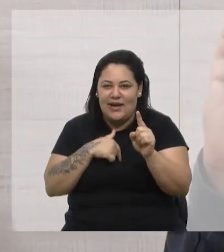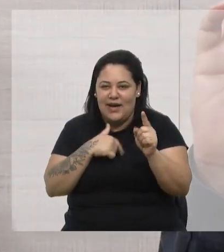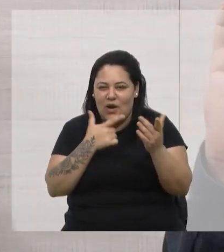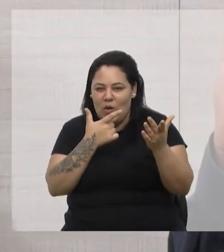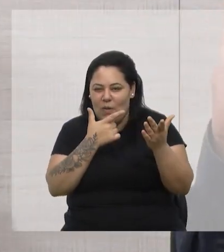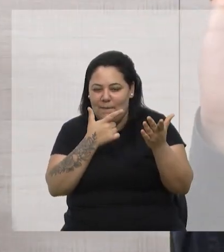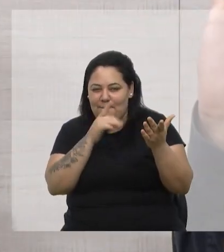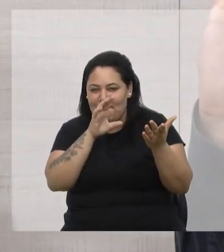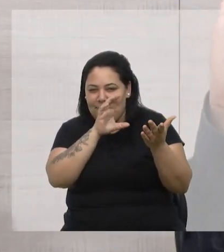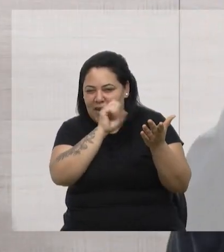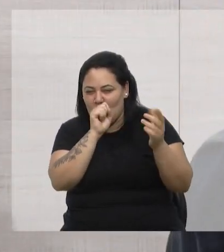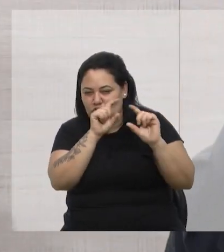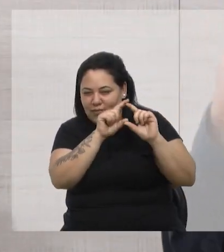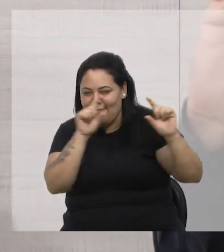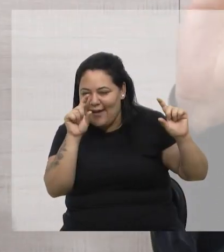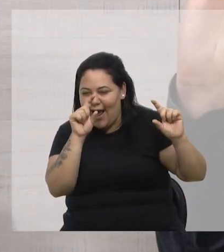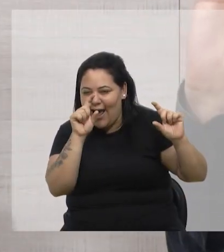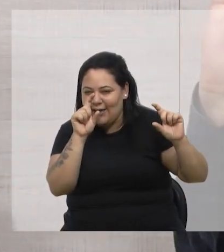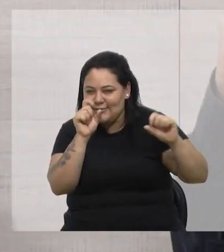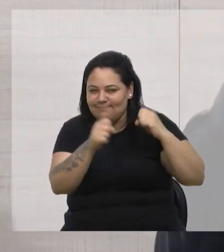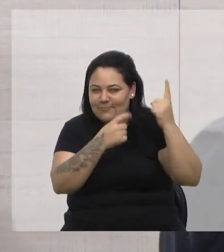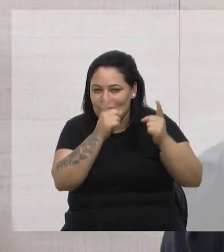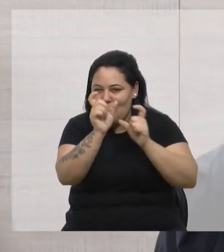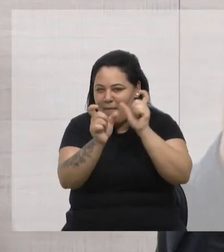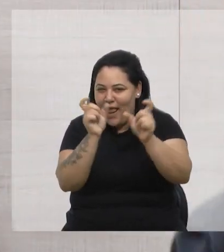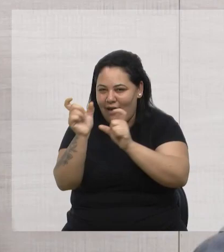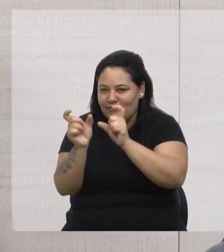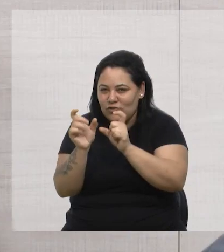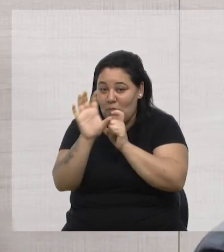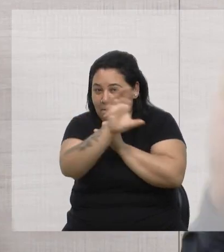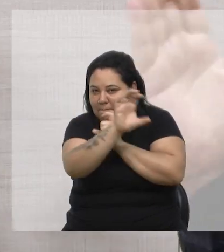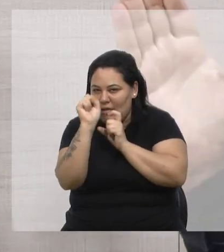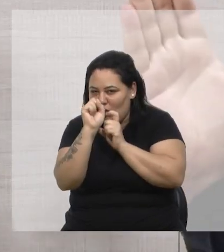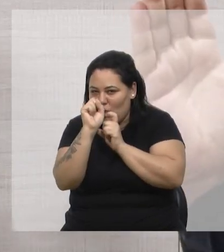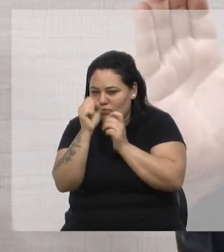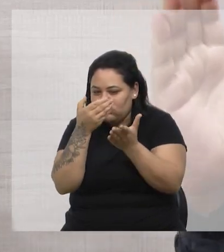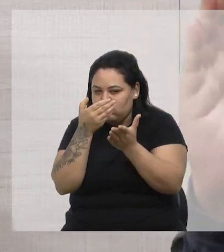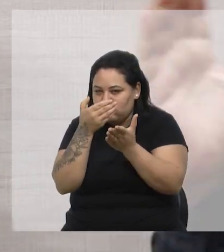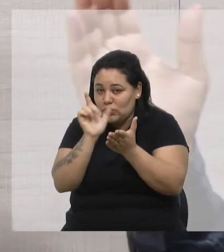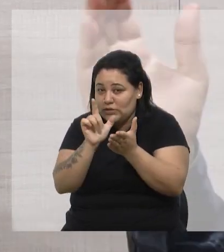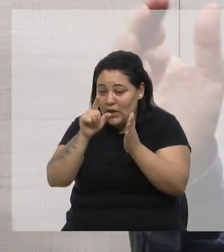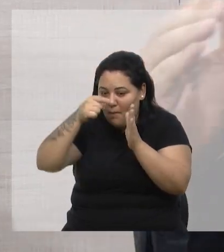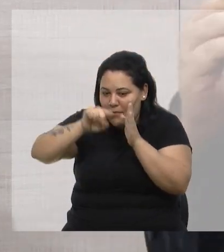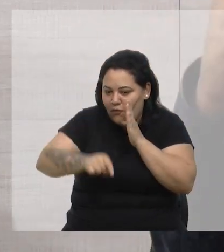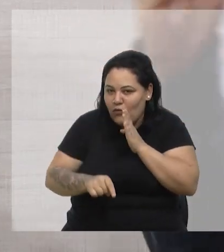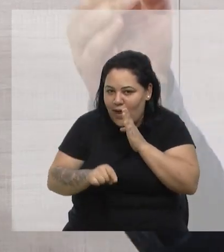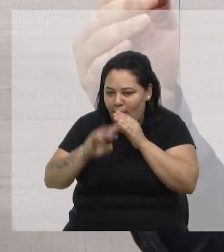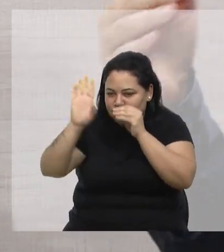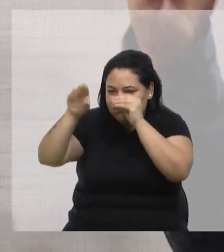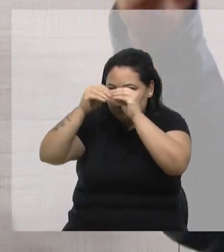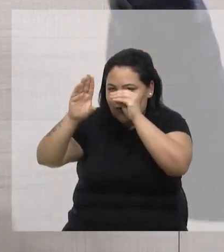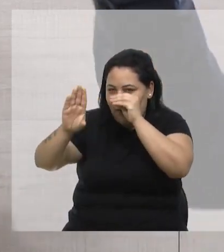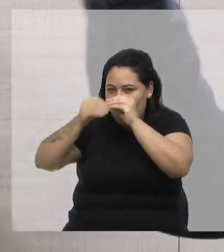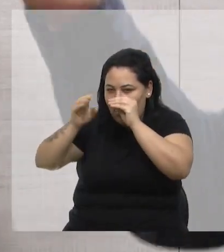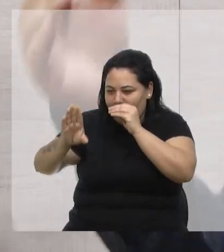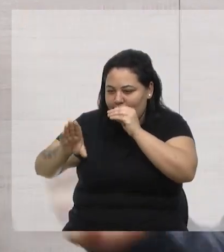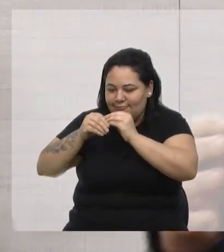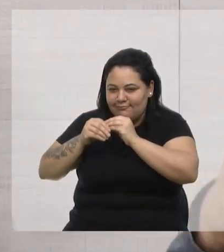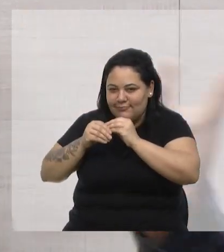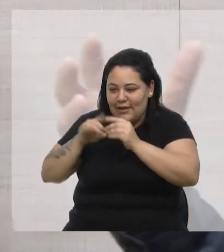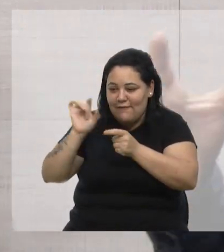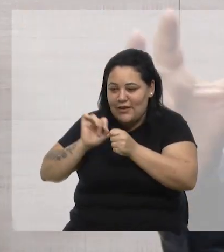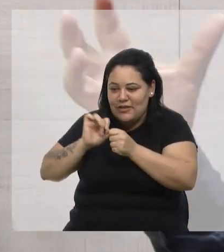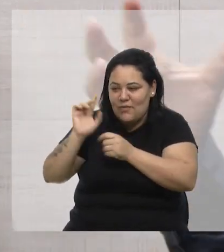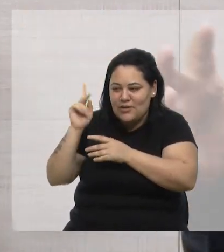o Frank conseguiu tirar de uma frase ou de uma citação, ele conseguiu expandir essa parte do conto e preencher essas